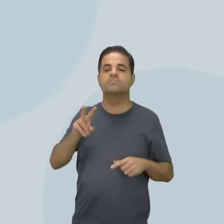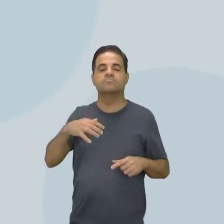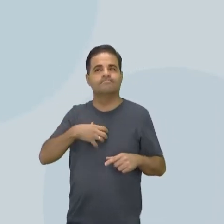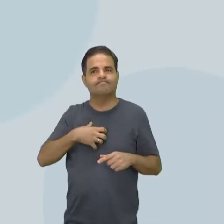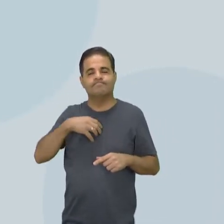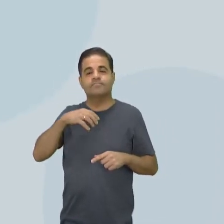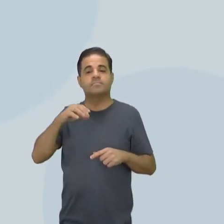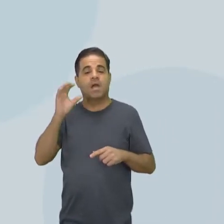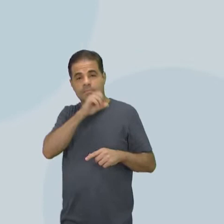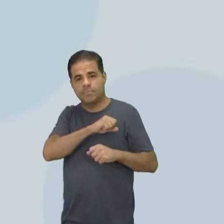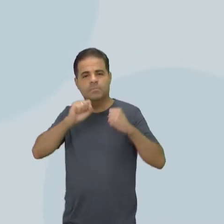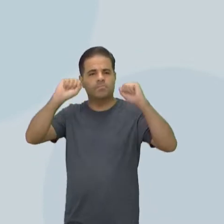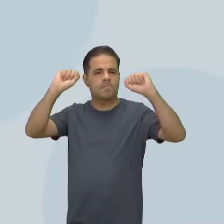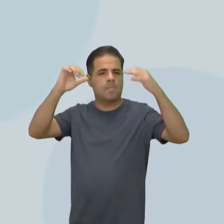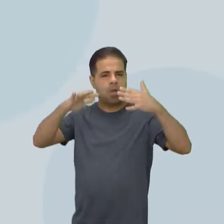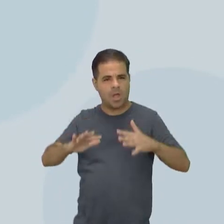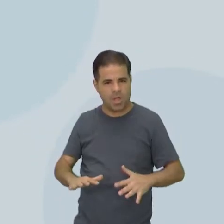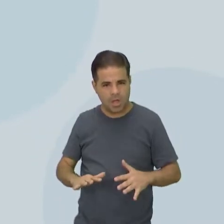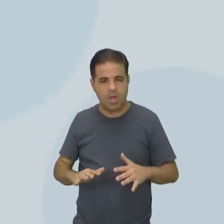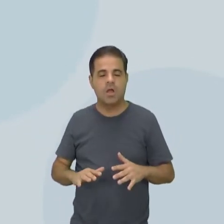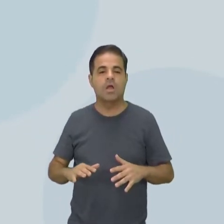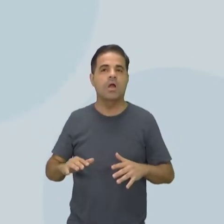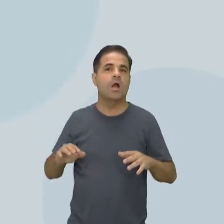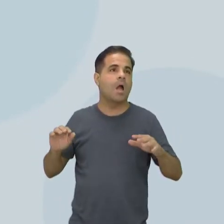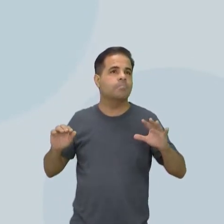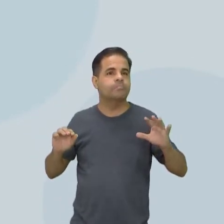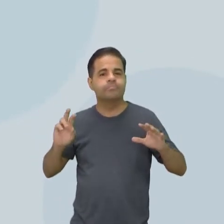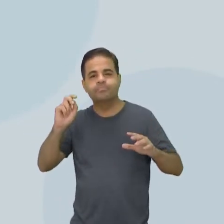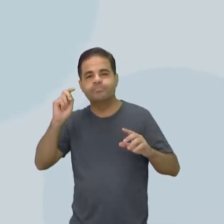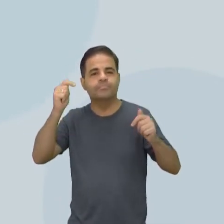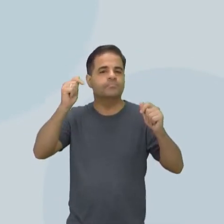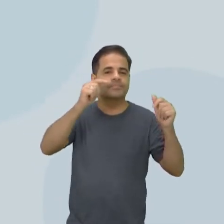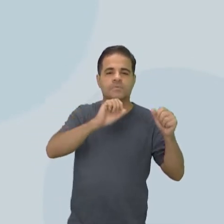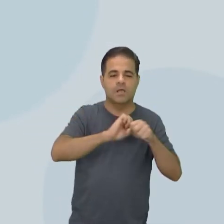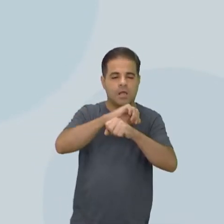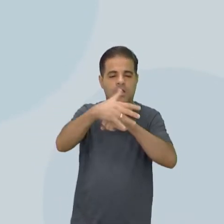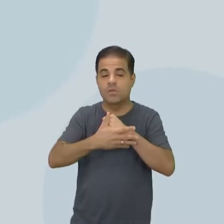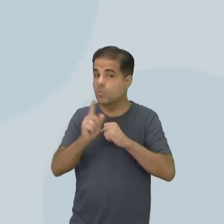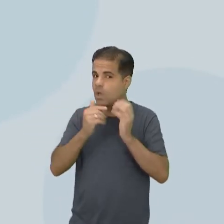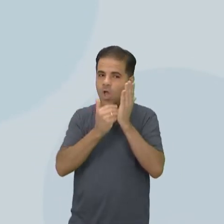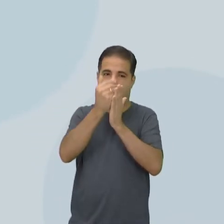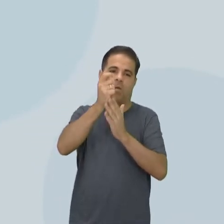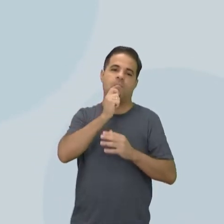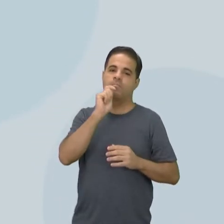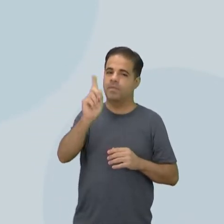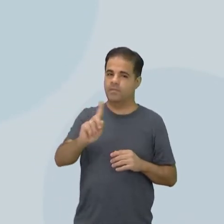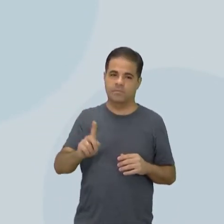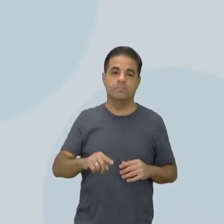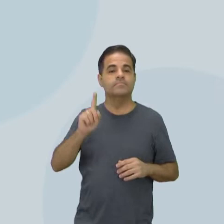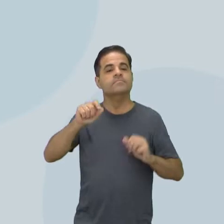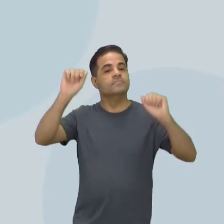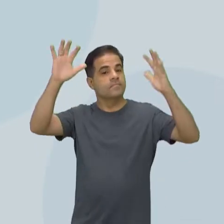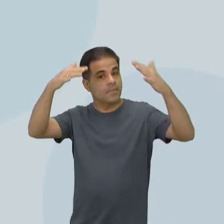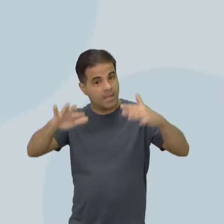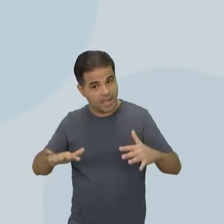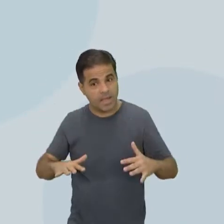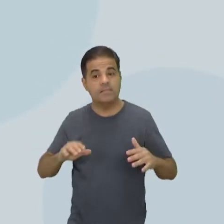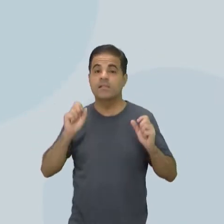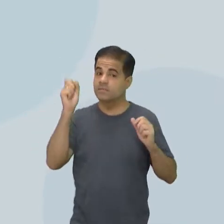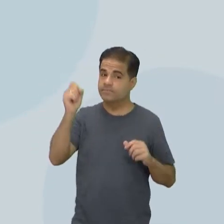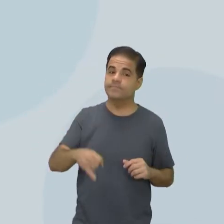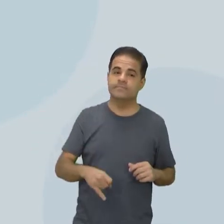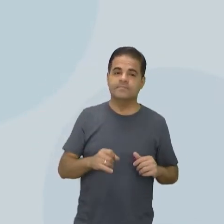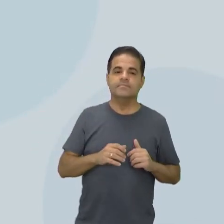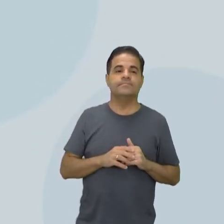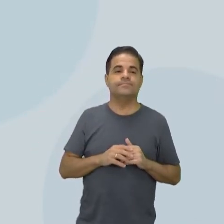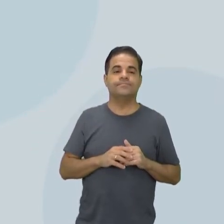rápida queda em casos de Covid. Opa, olha só, não é um aumento não, fall, é queda. Né?